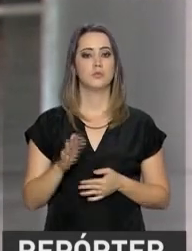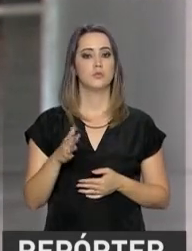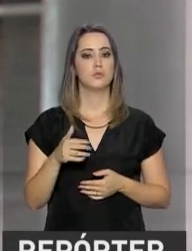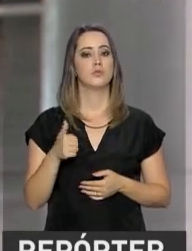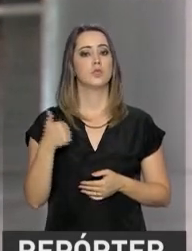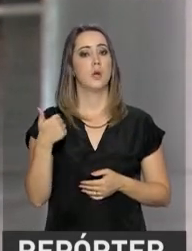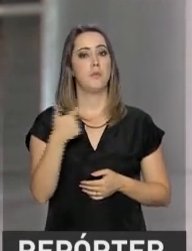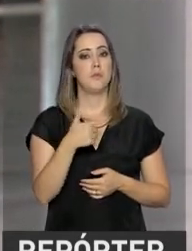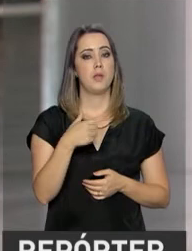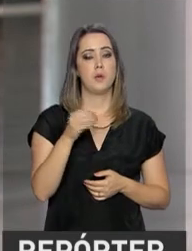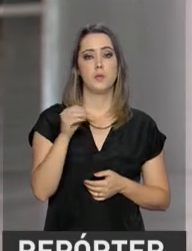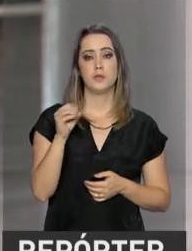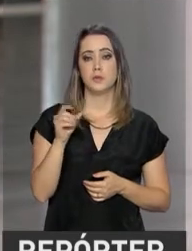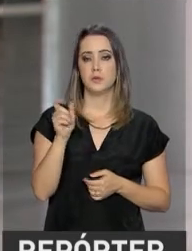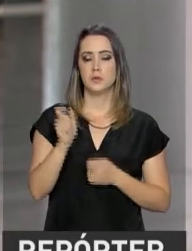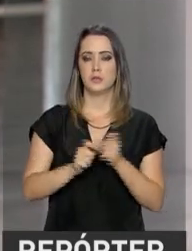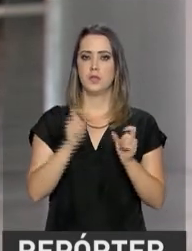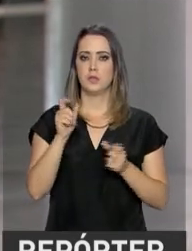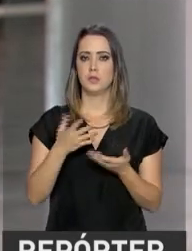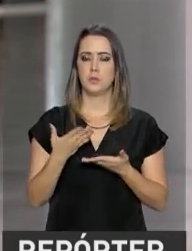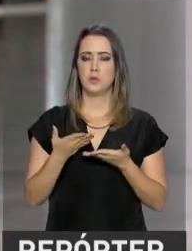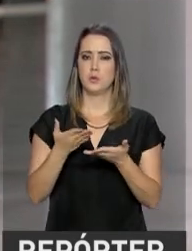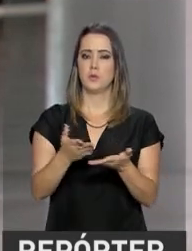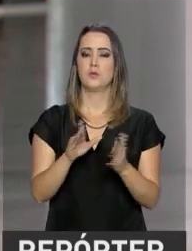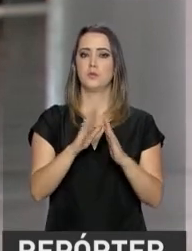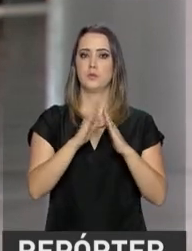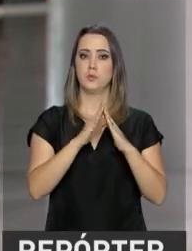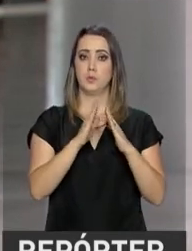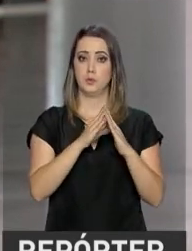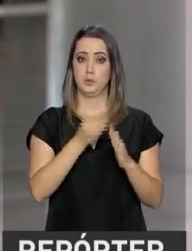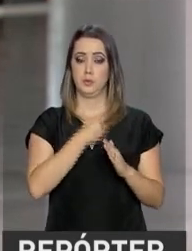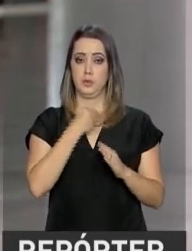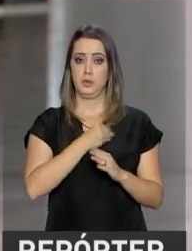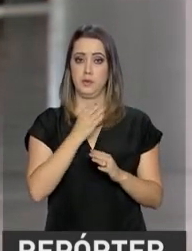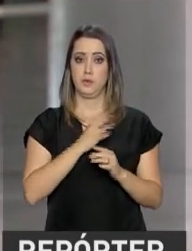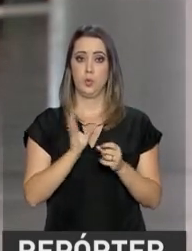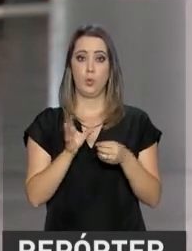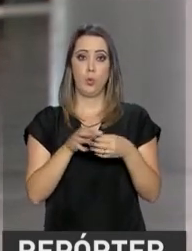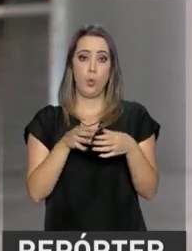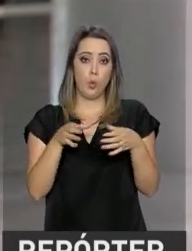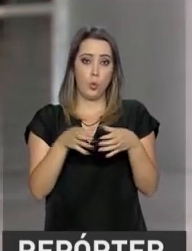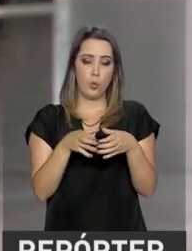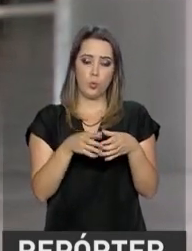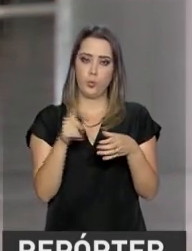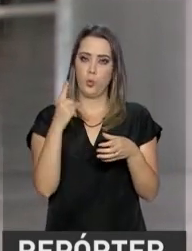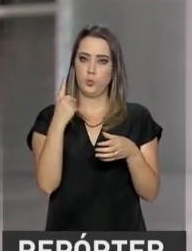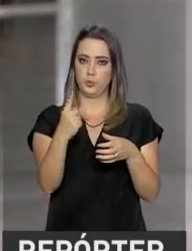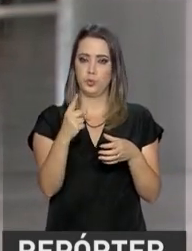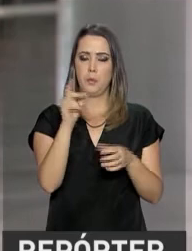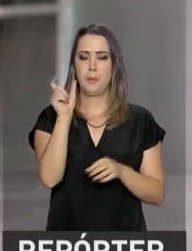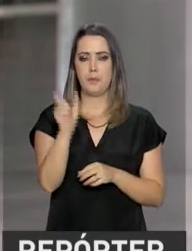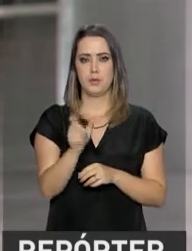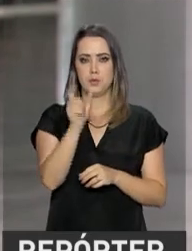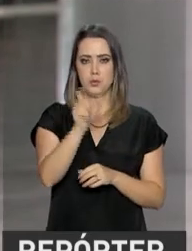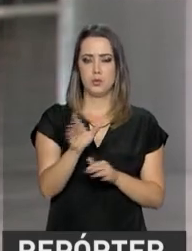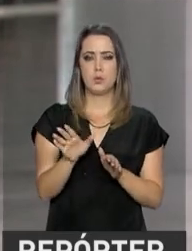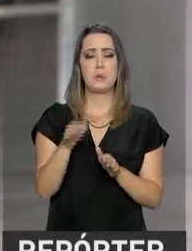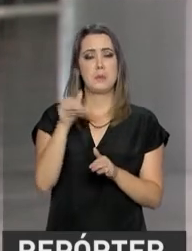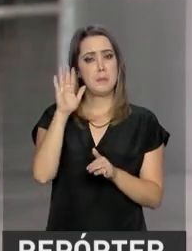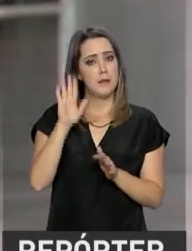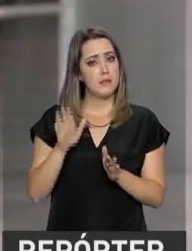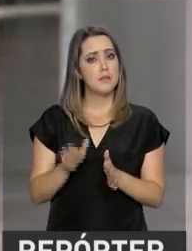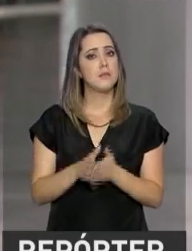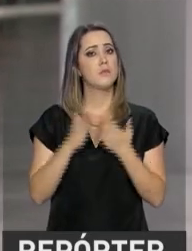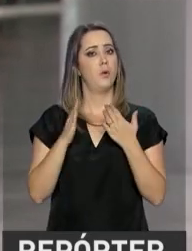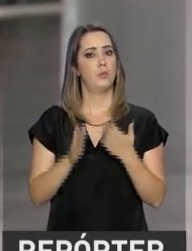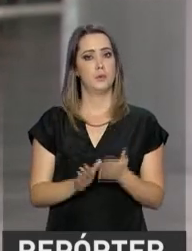1200 pessoas vão ser beneficiadas aí na faixa in do programa que aquela destinada a pessoas de renda mais baixa e portanto